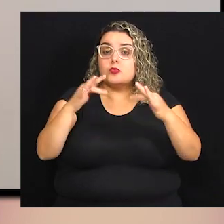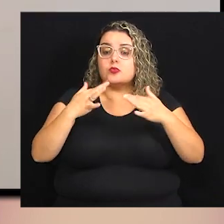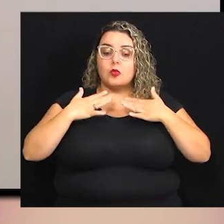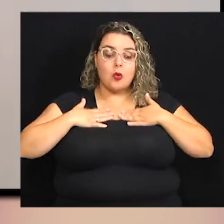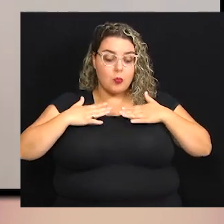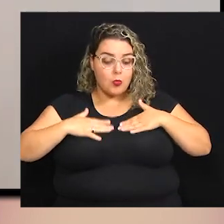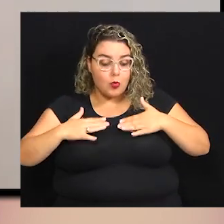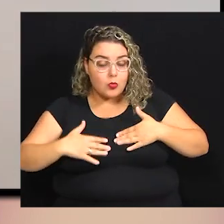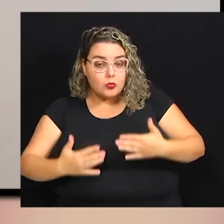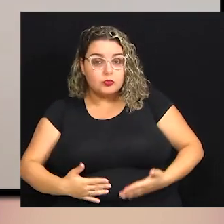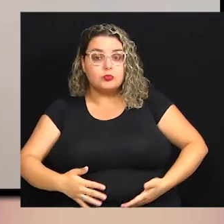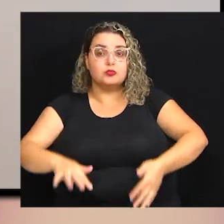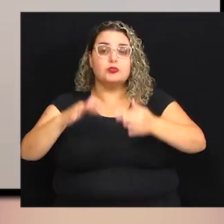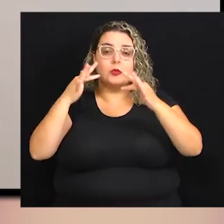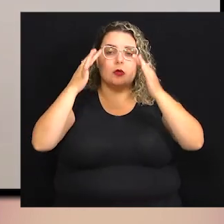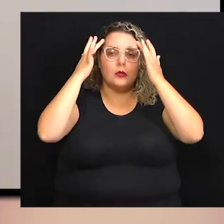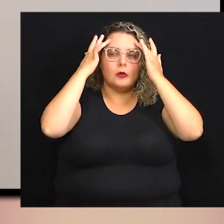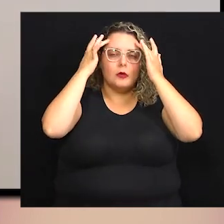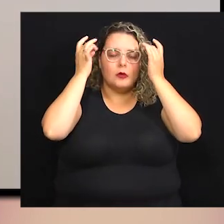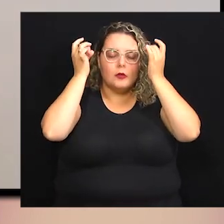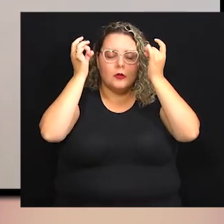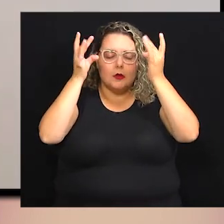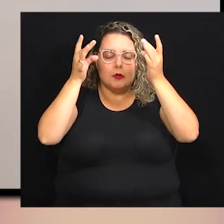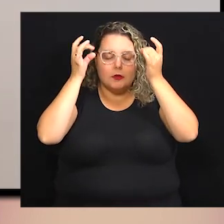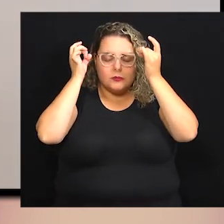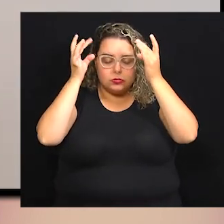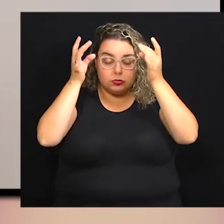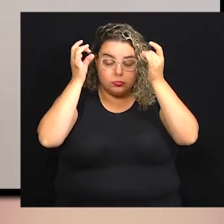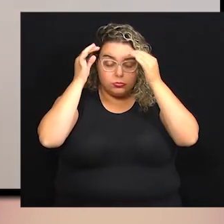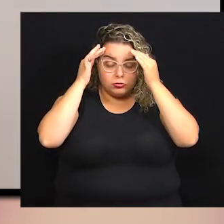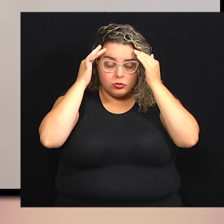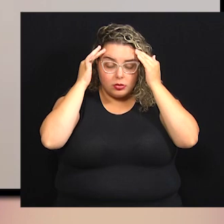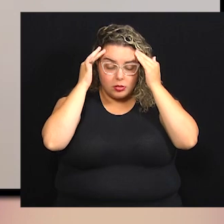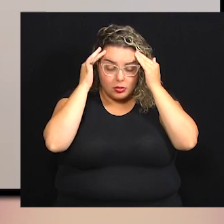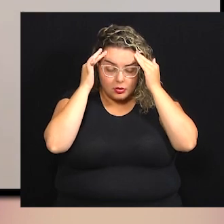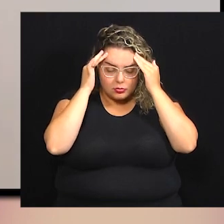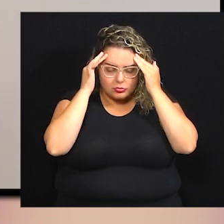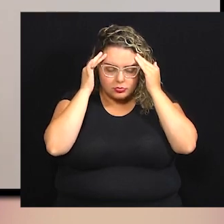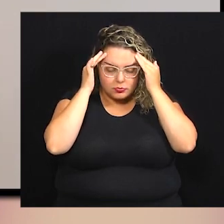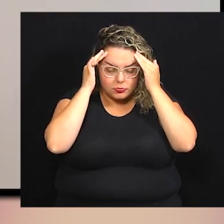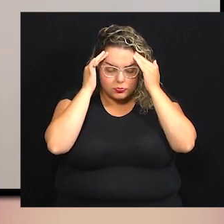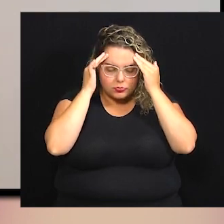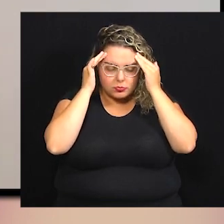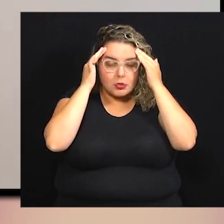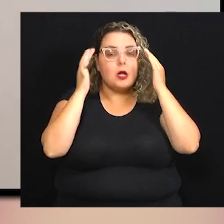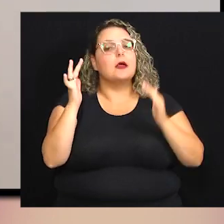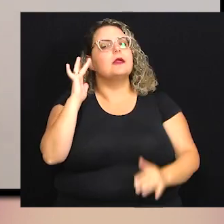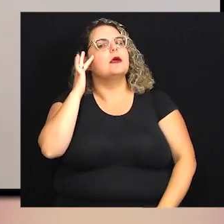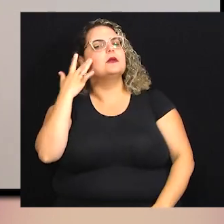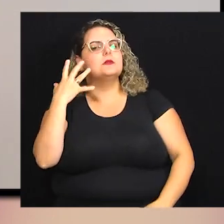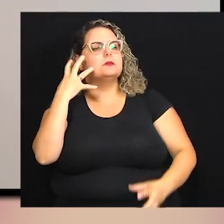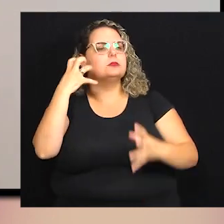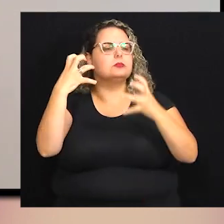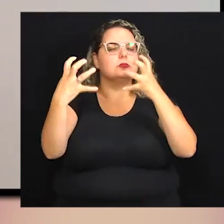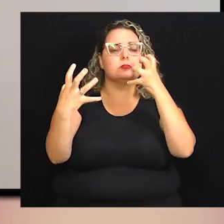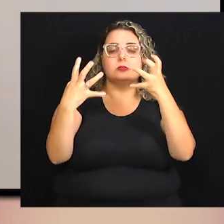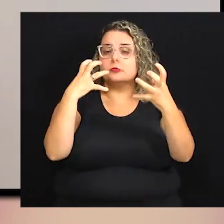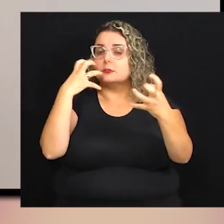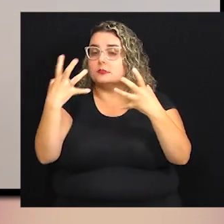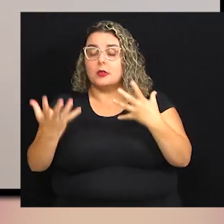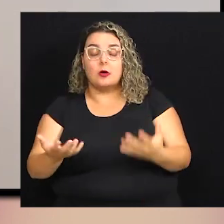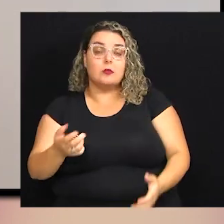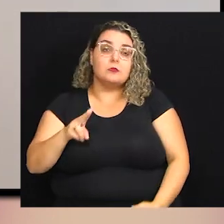de dores no corpo, dores de cabeça, e às vezes você acha que é um simples estresse,